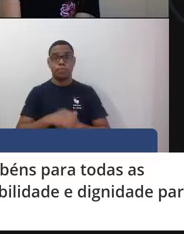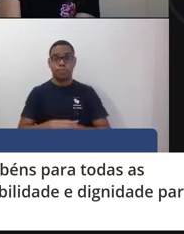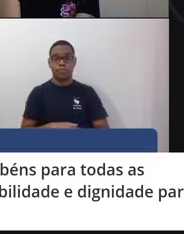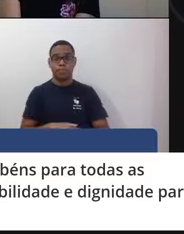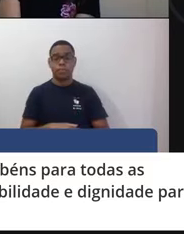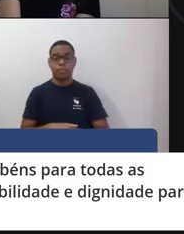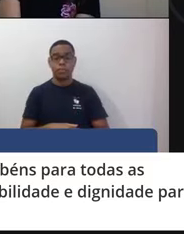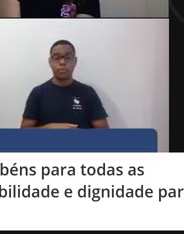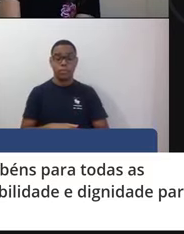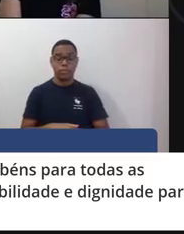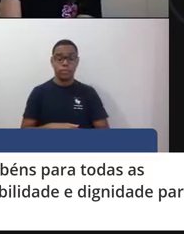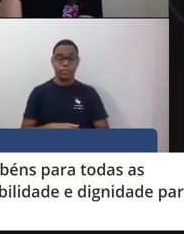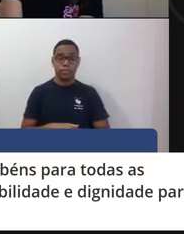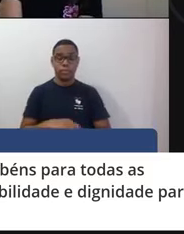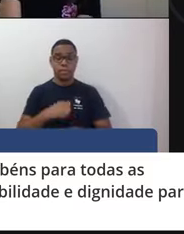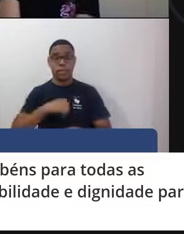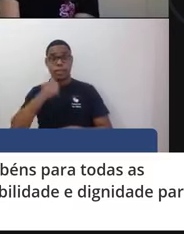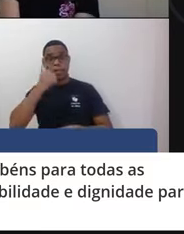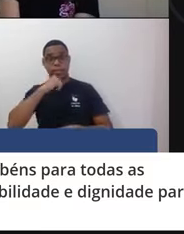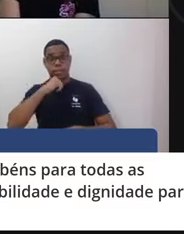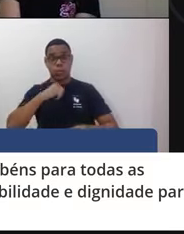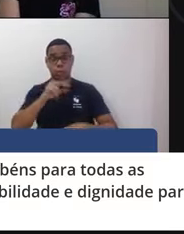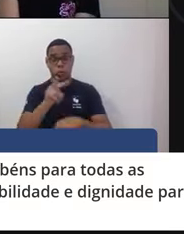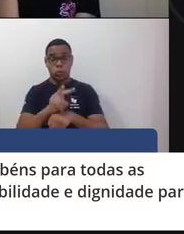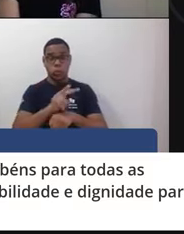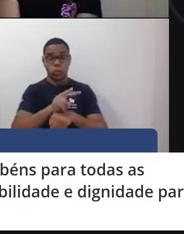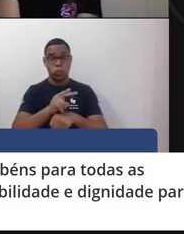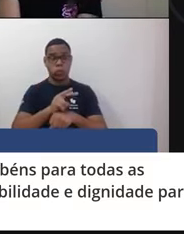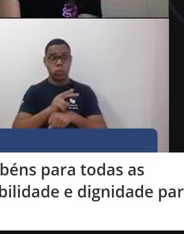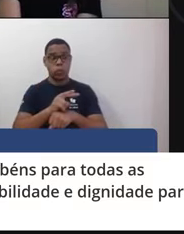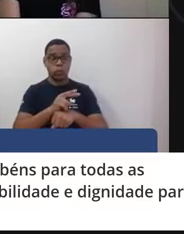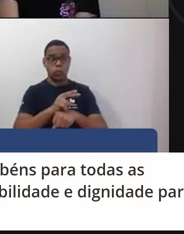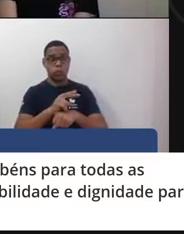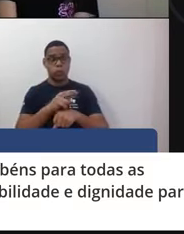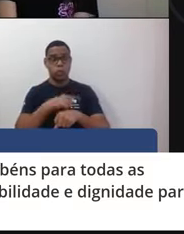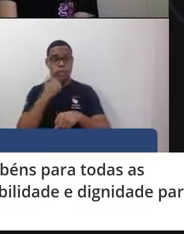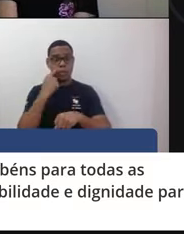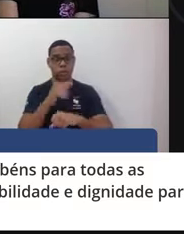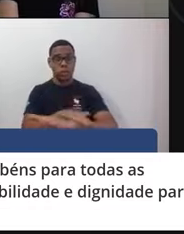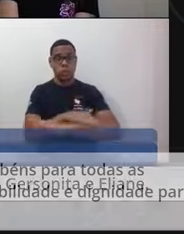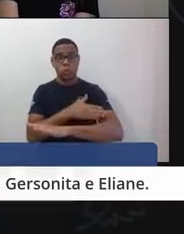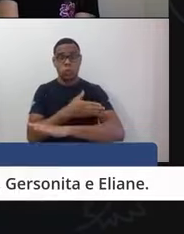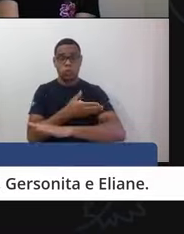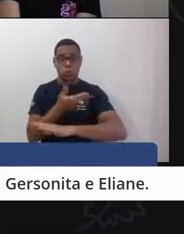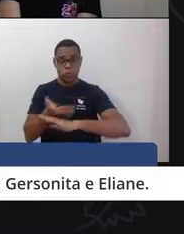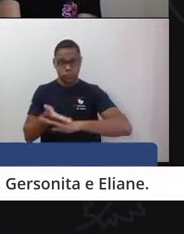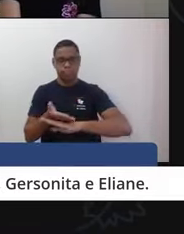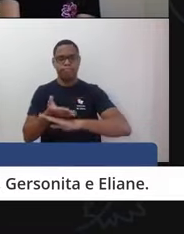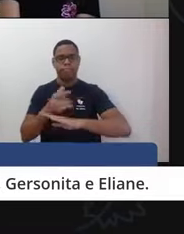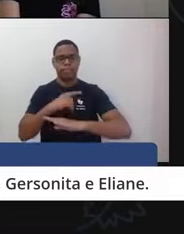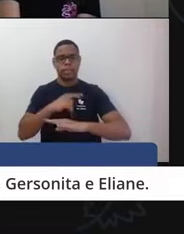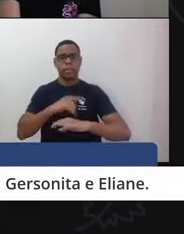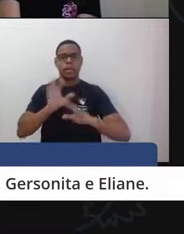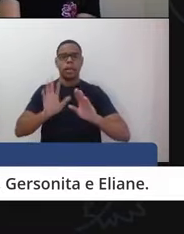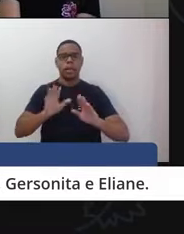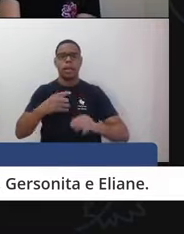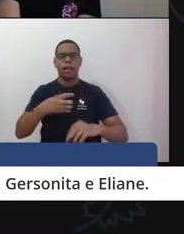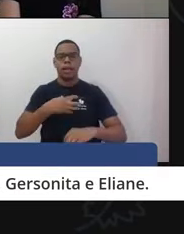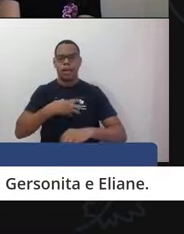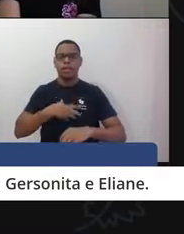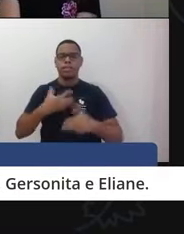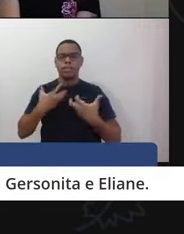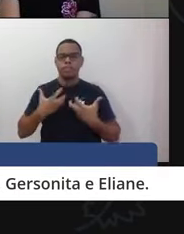em tempo integral, elas são cuidadoras, elas acabam ficando numa situação extremamente desgastante